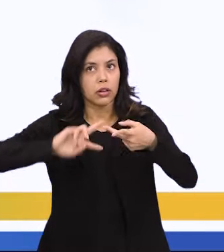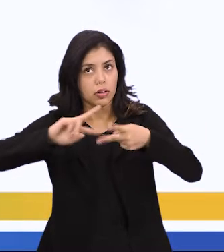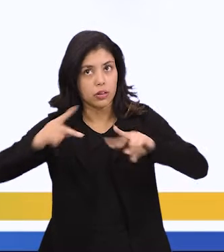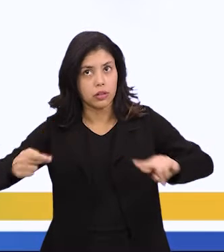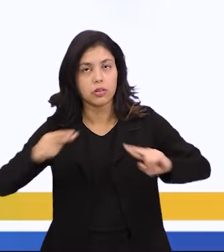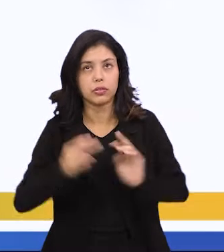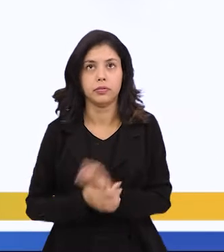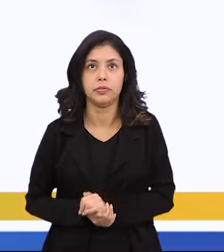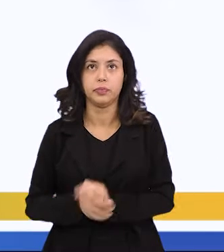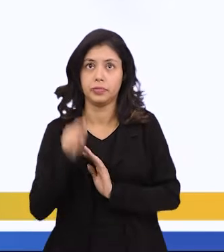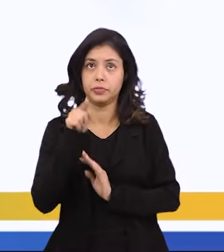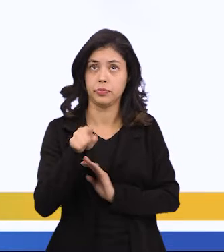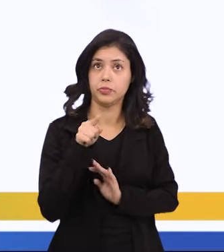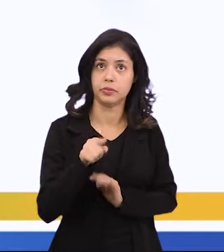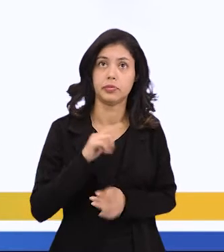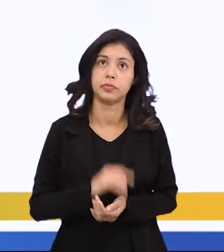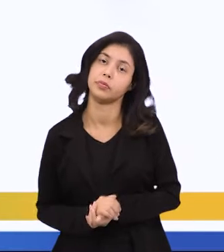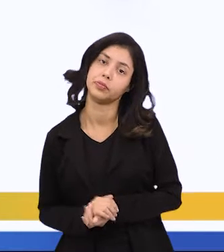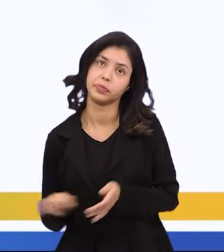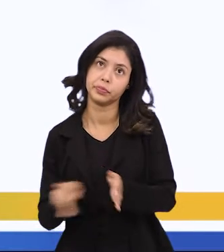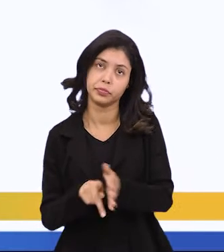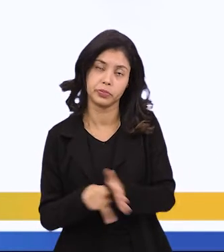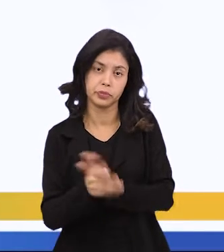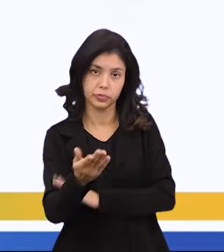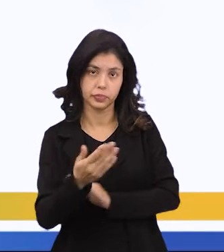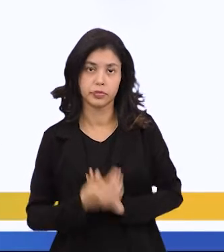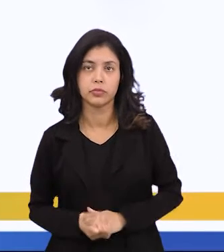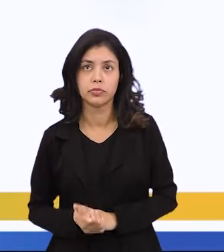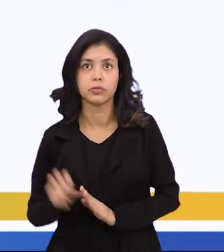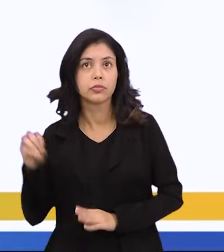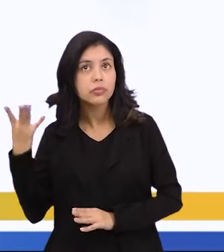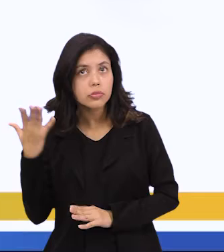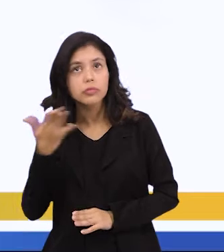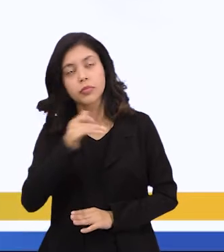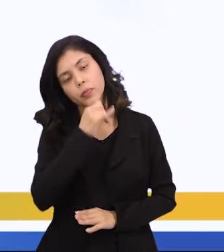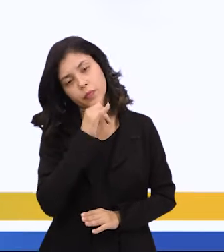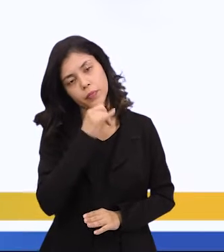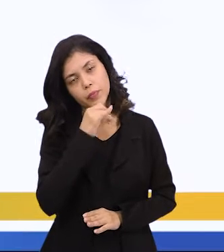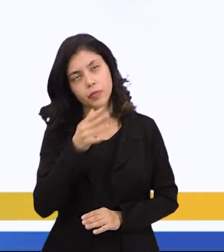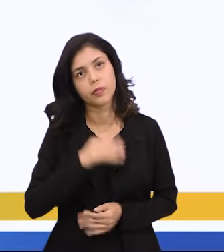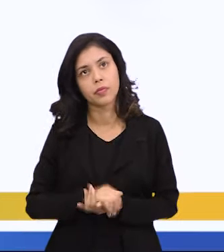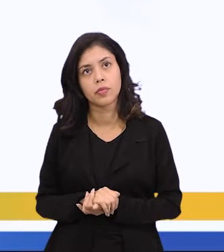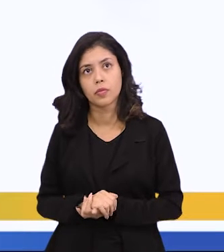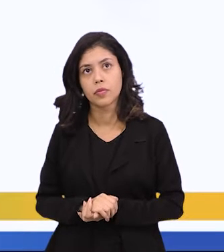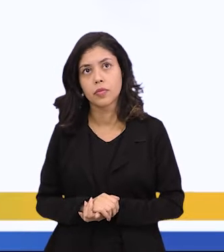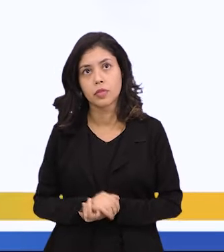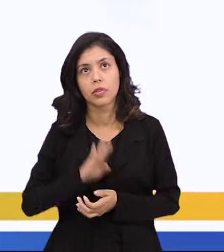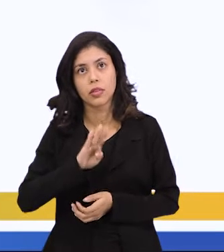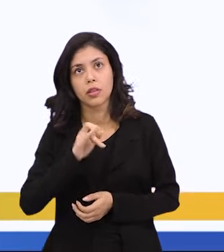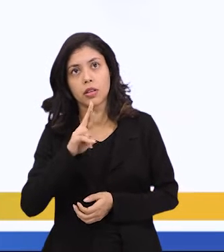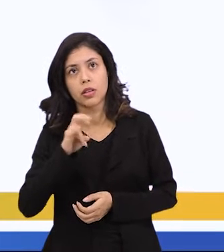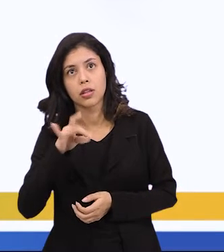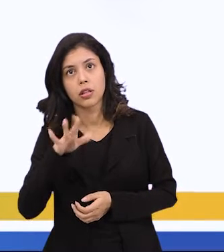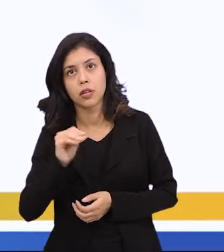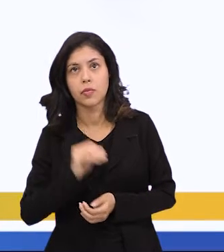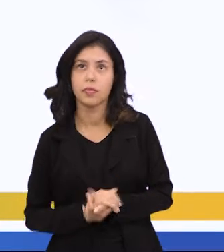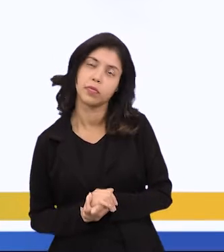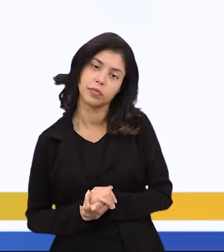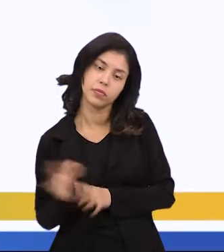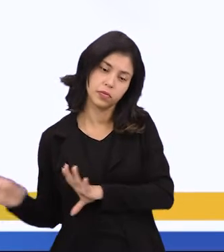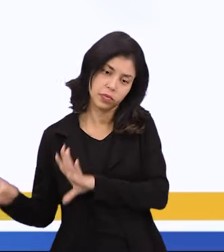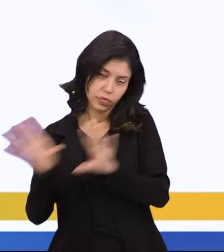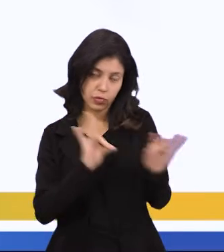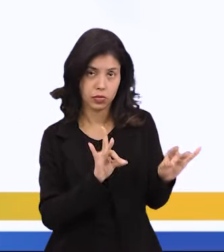genético desses indivíduos. No caso desse exemplo aí com o besouro, eles começaram a trazer